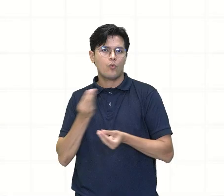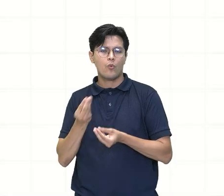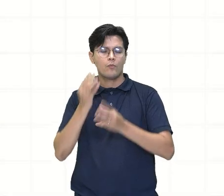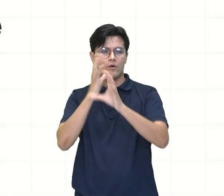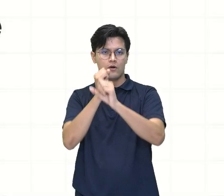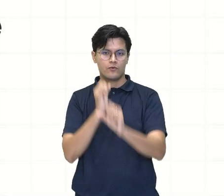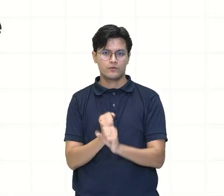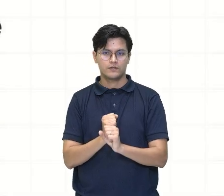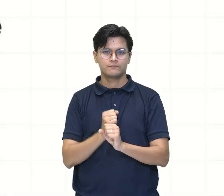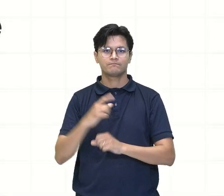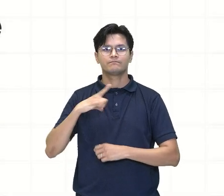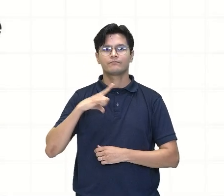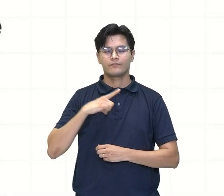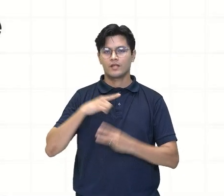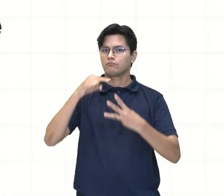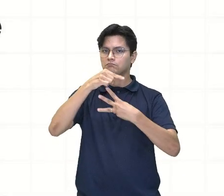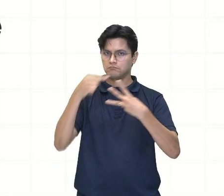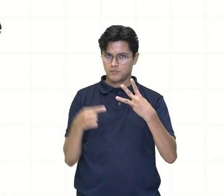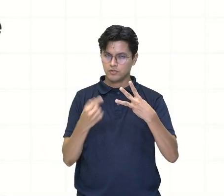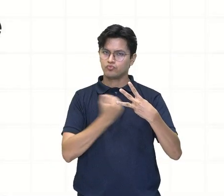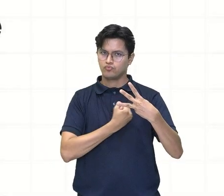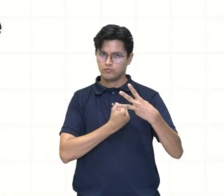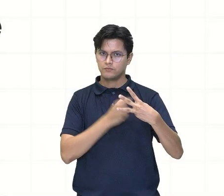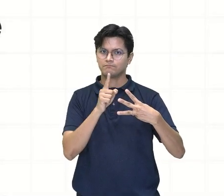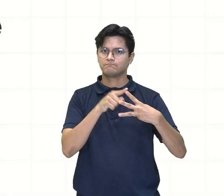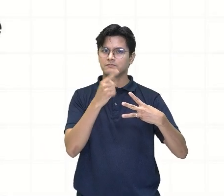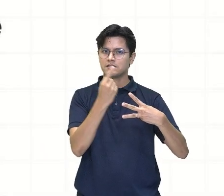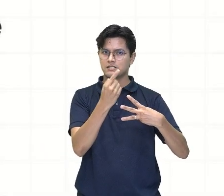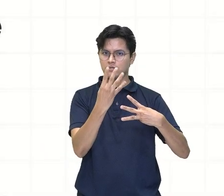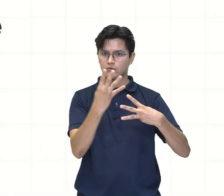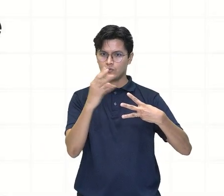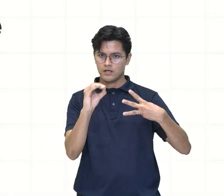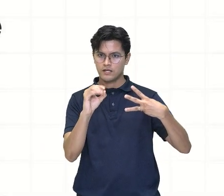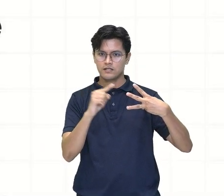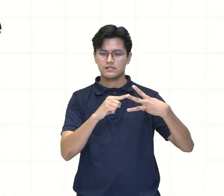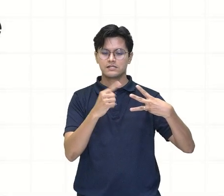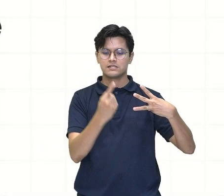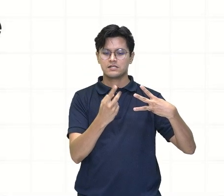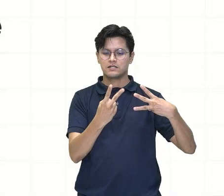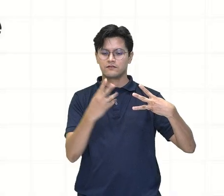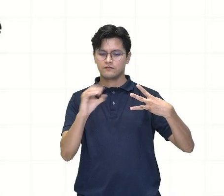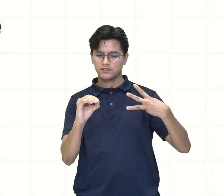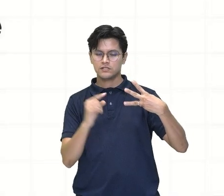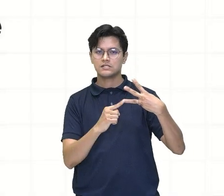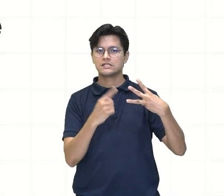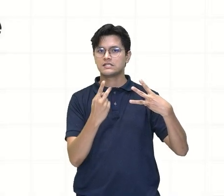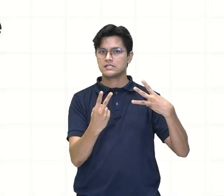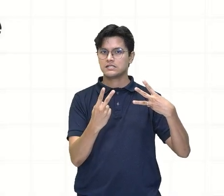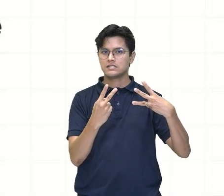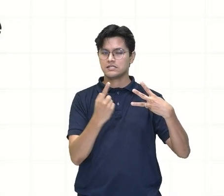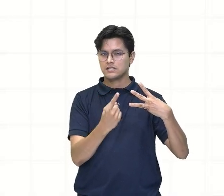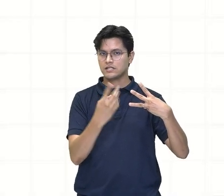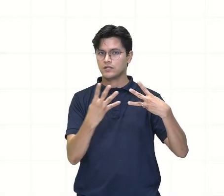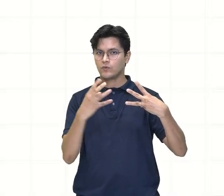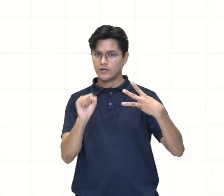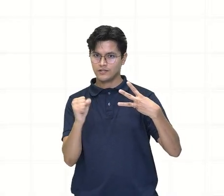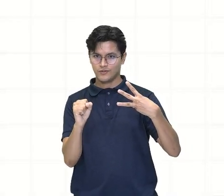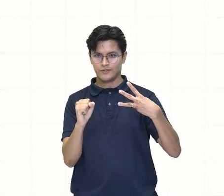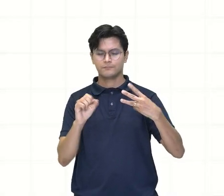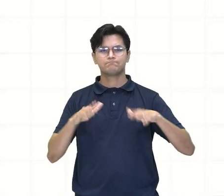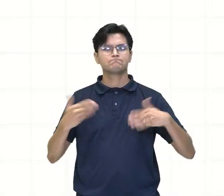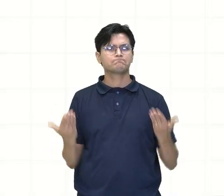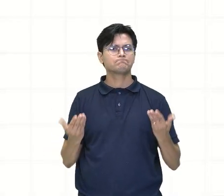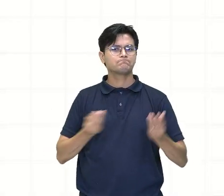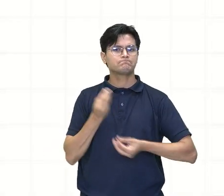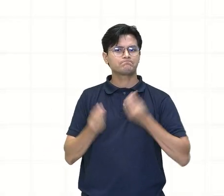lá. A gente tem 3 números, né? 140, 120 e 148. Então vamos aqui calcular